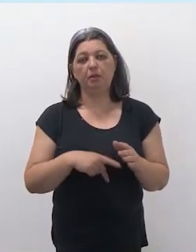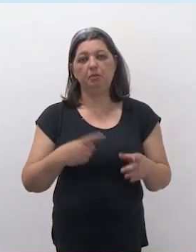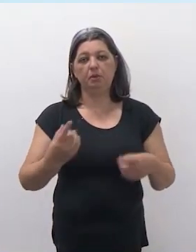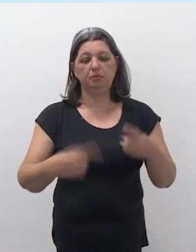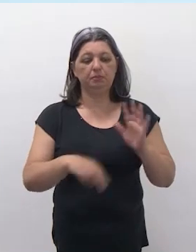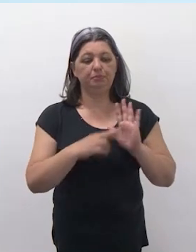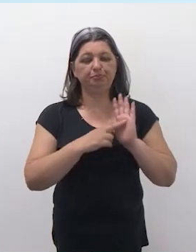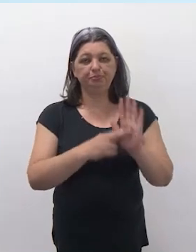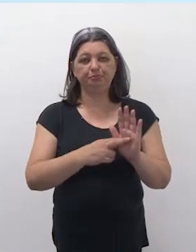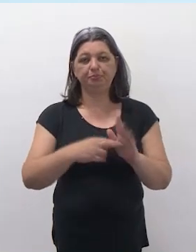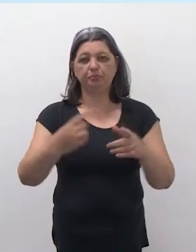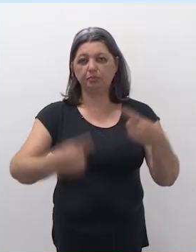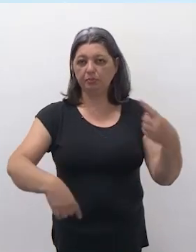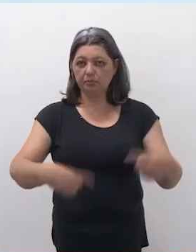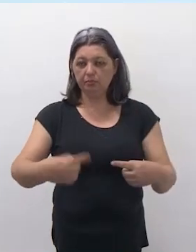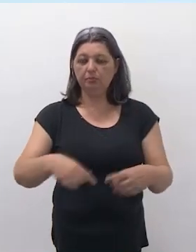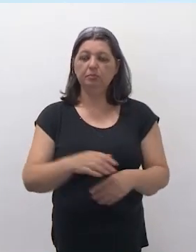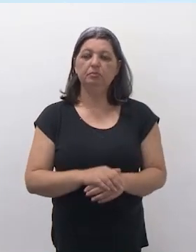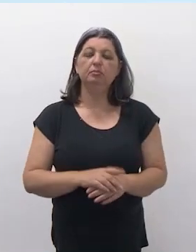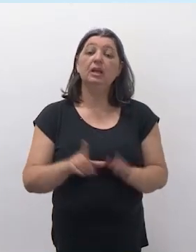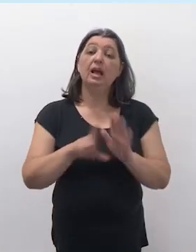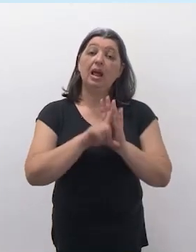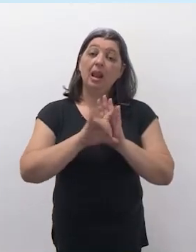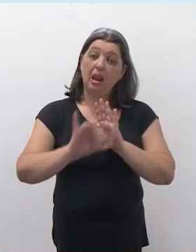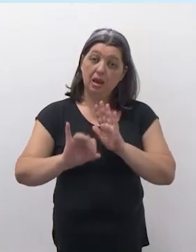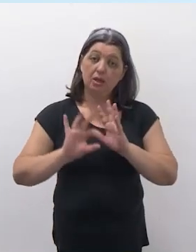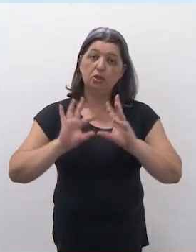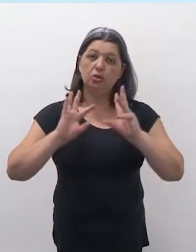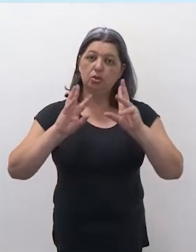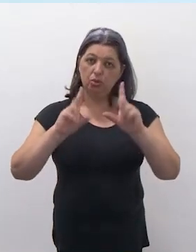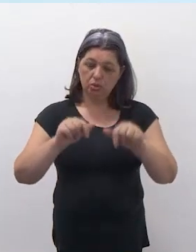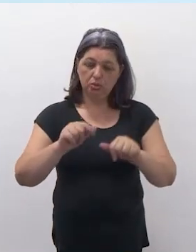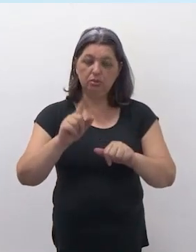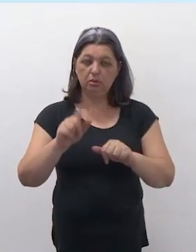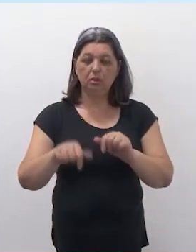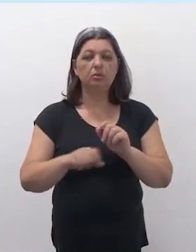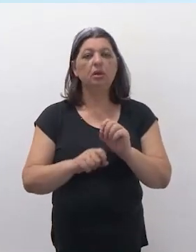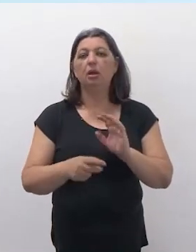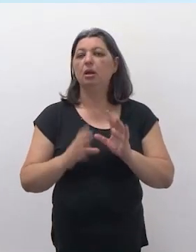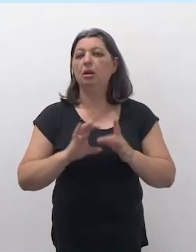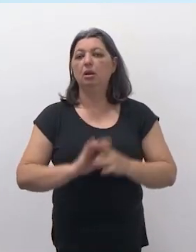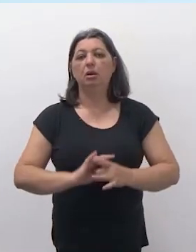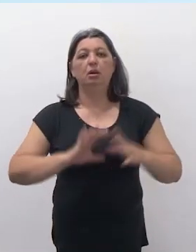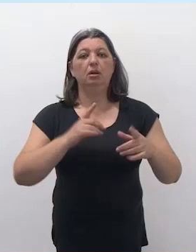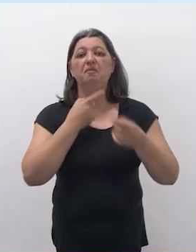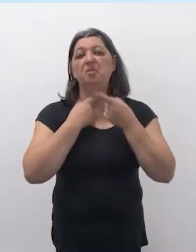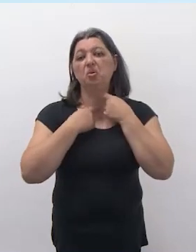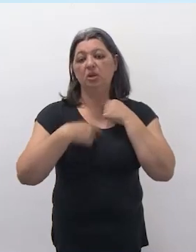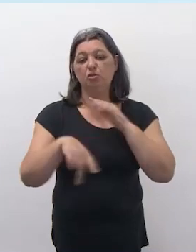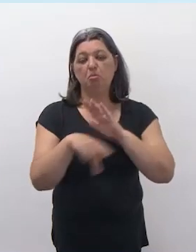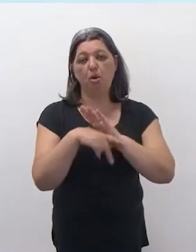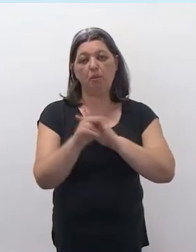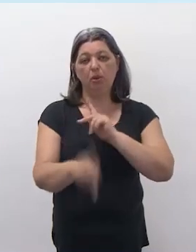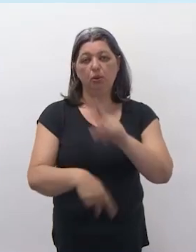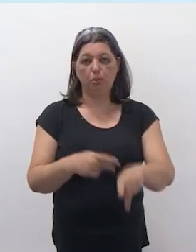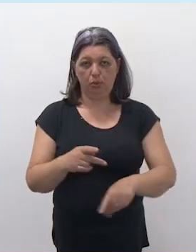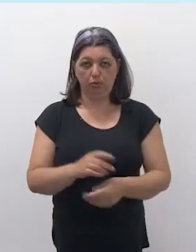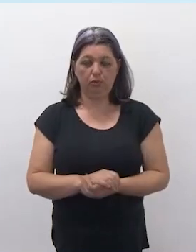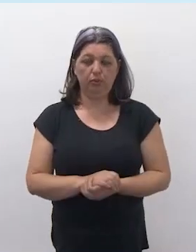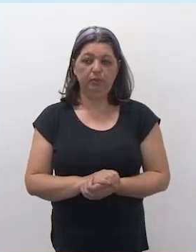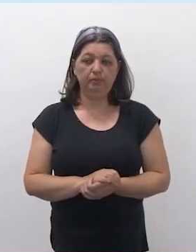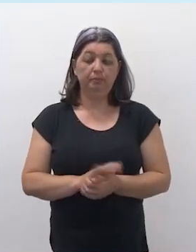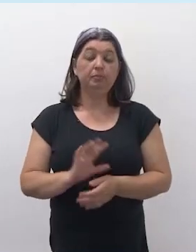Então as leis, elas todas eram redigidas à revelia da vontade da população. Isso